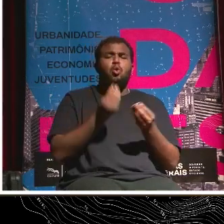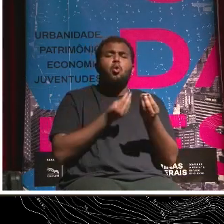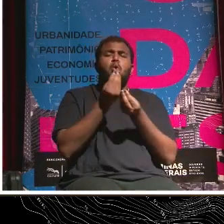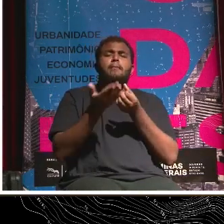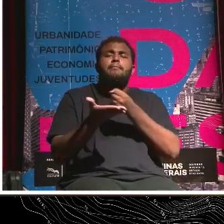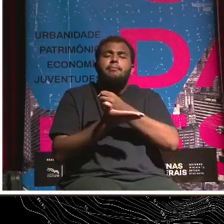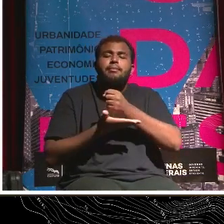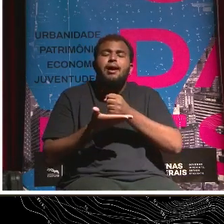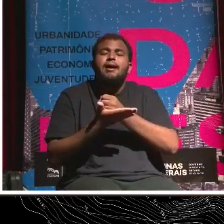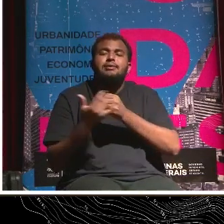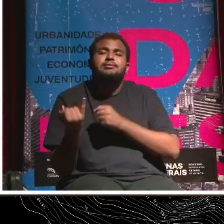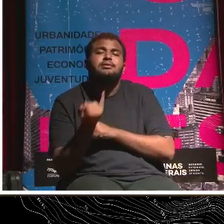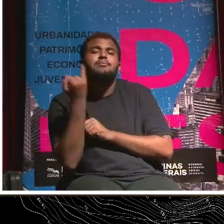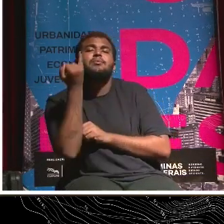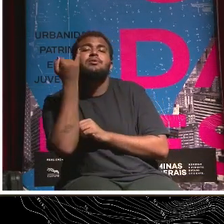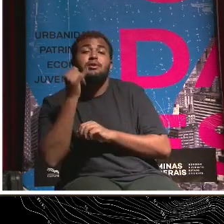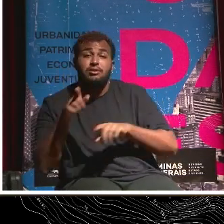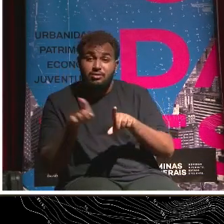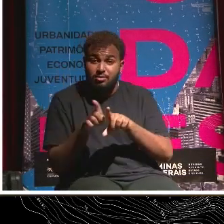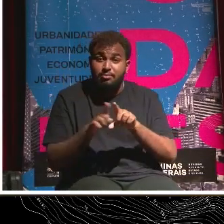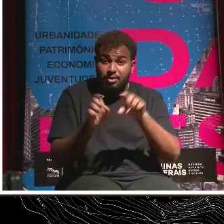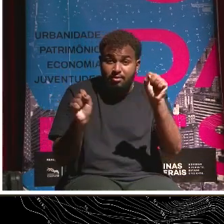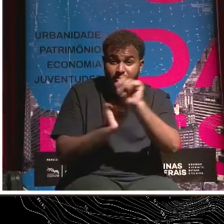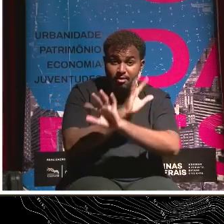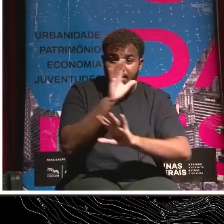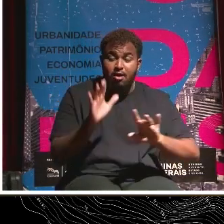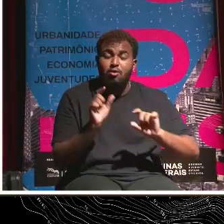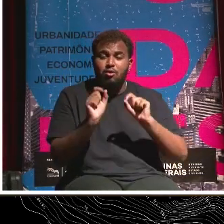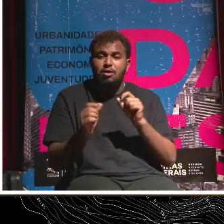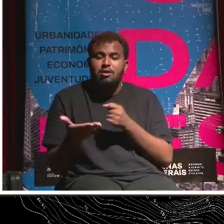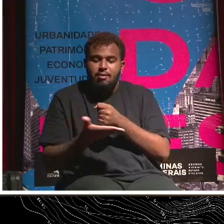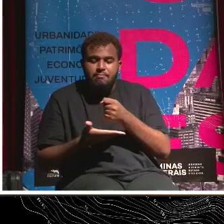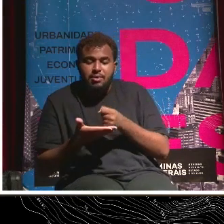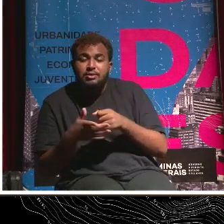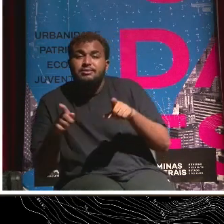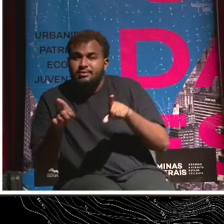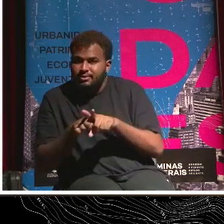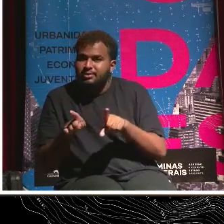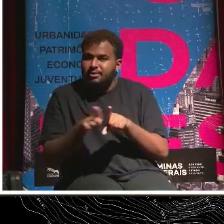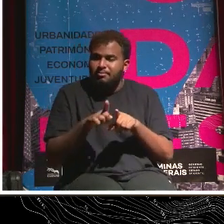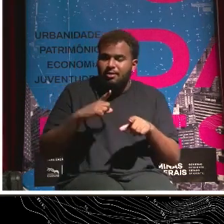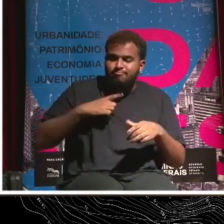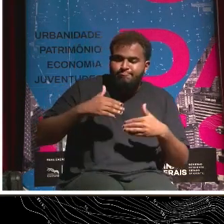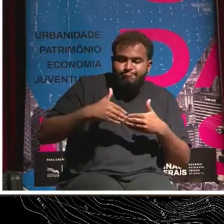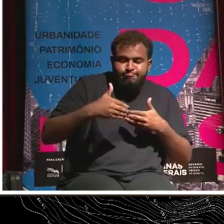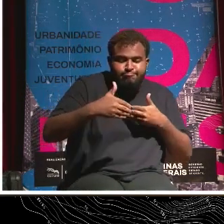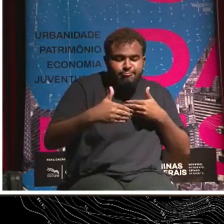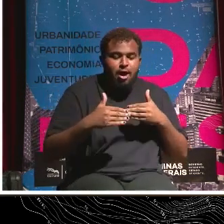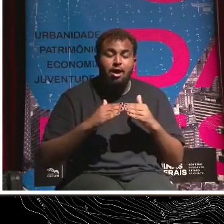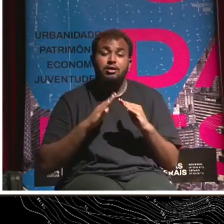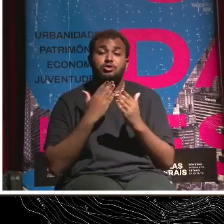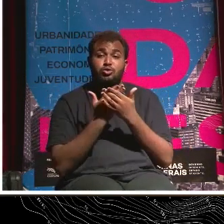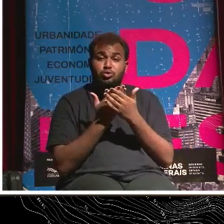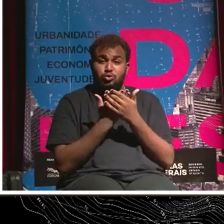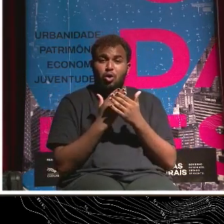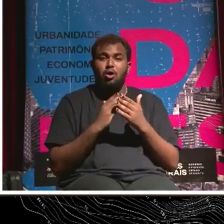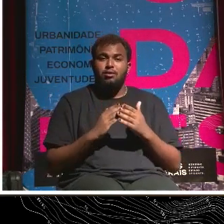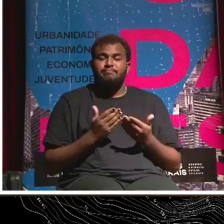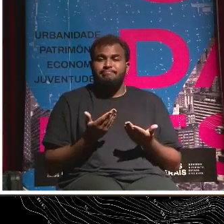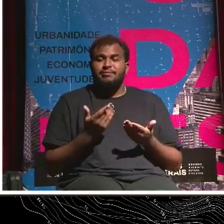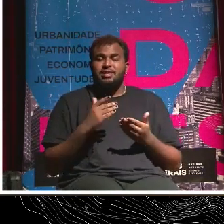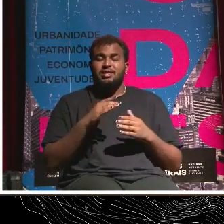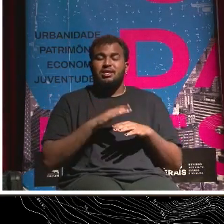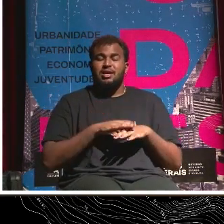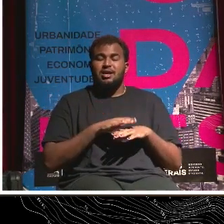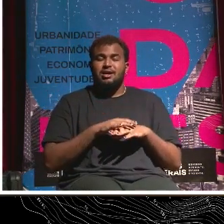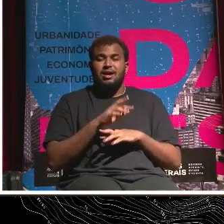importante e claro, como fundamental, ela também passa pela escola. Então, ela não tem uma relação,